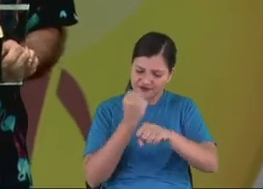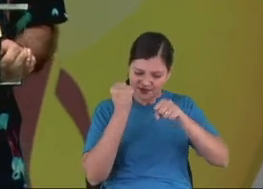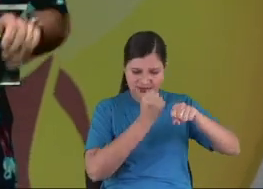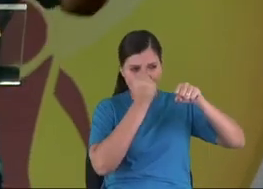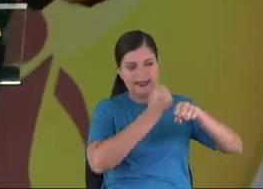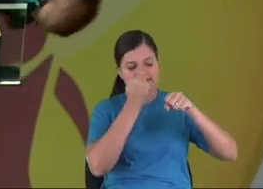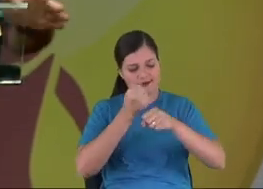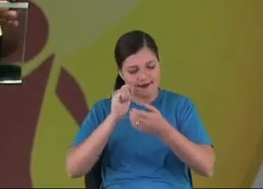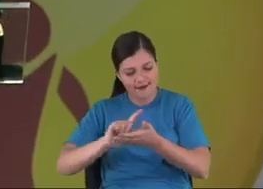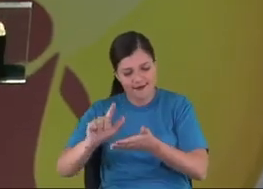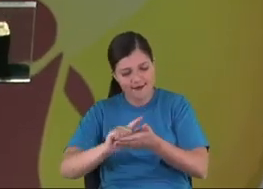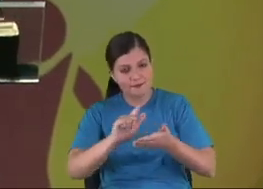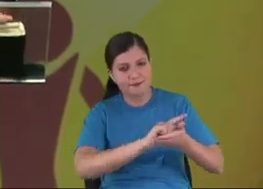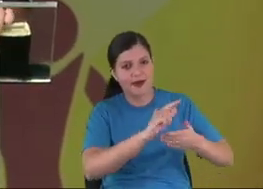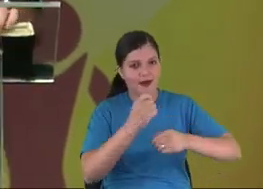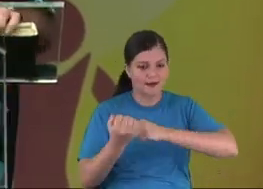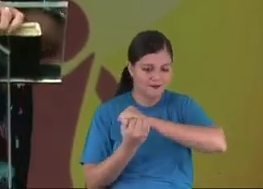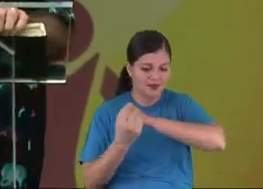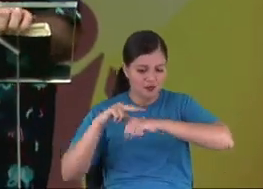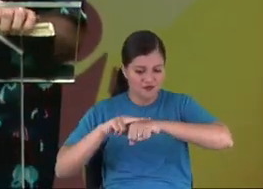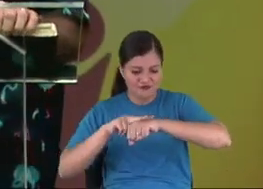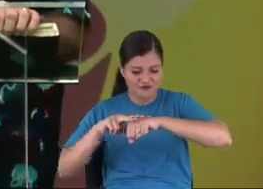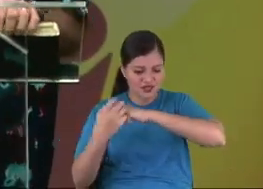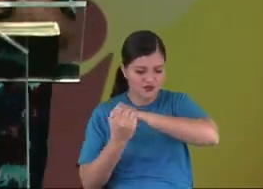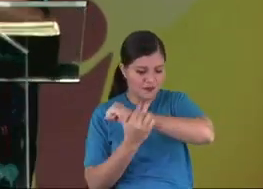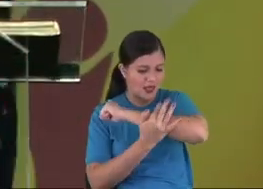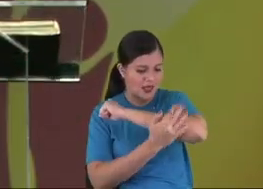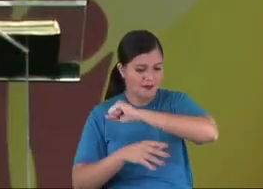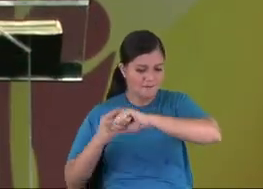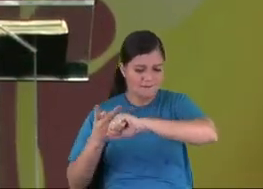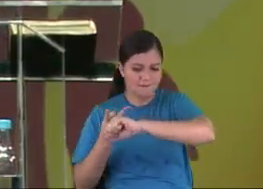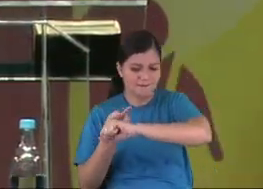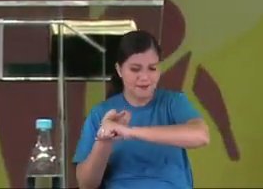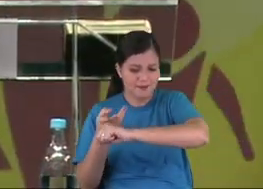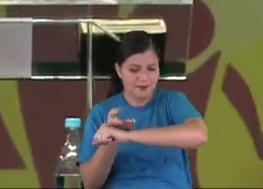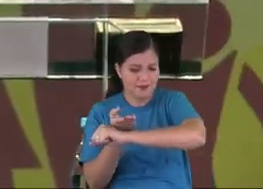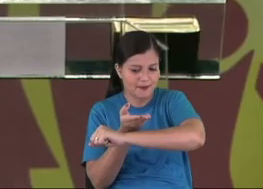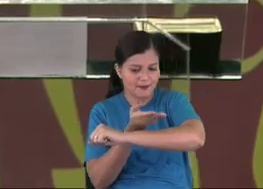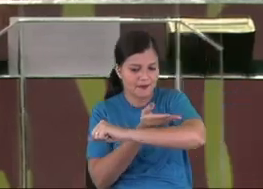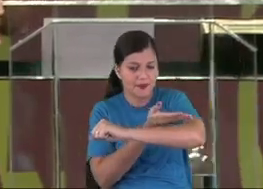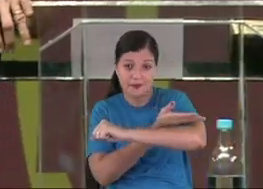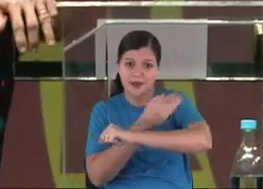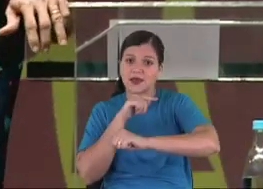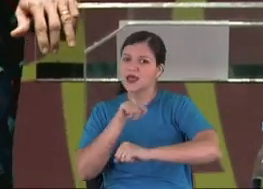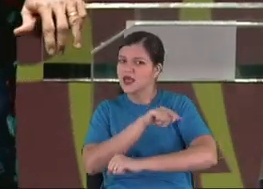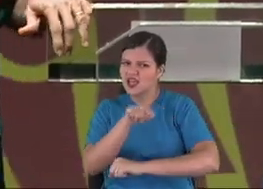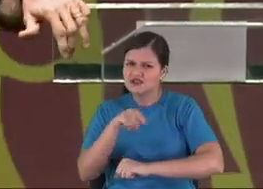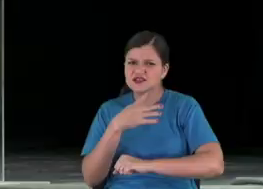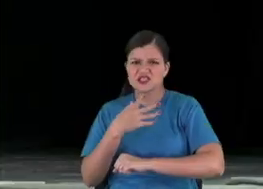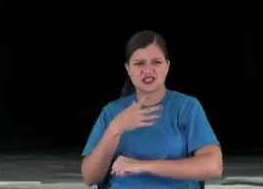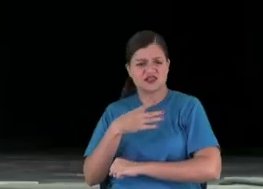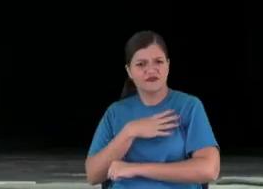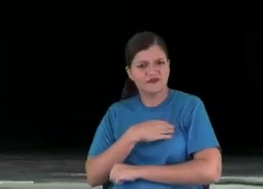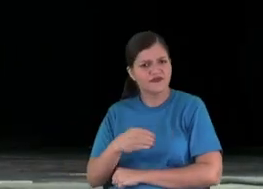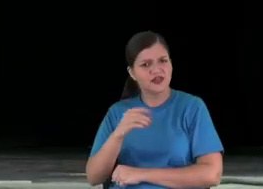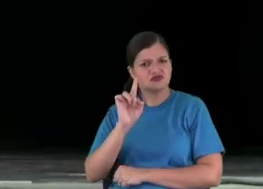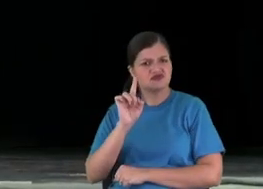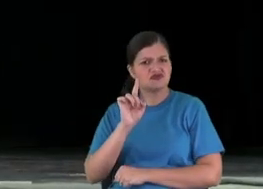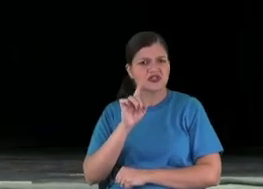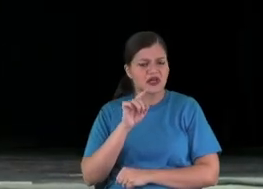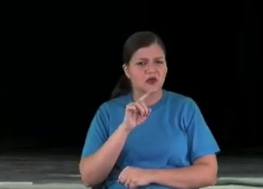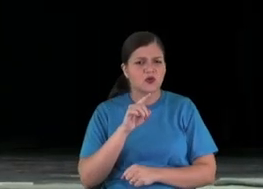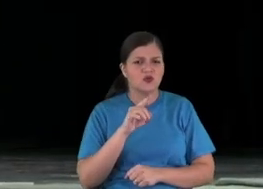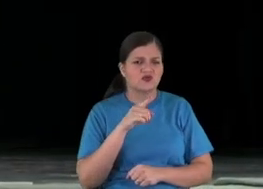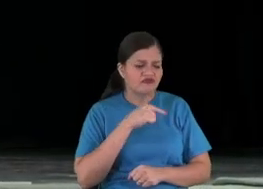espanar, cortar a grama, lavar as calçadas, esses filhos não se metem em drogas, não se metem com